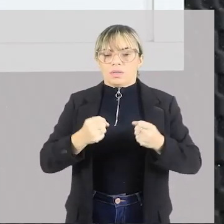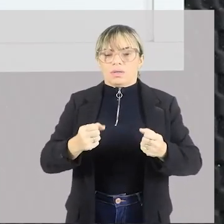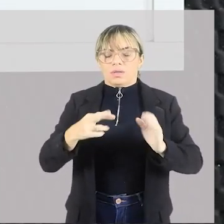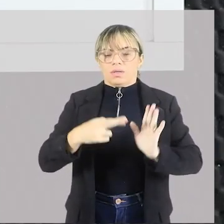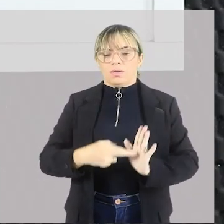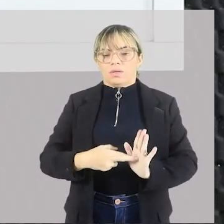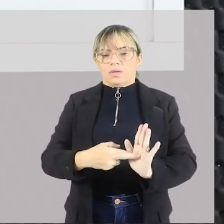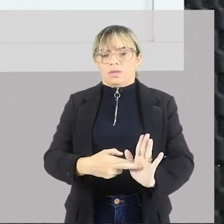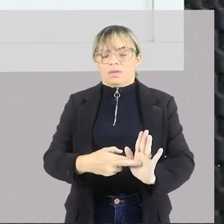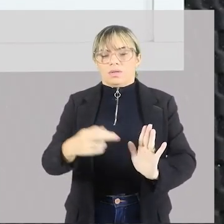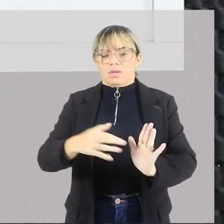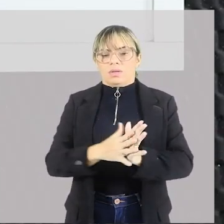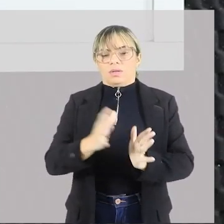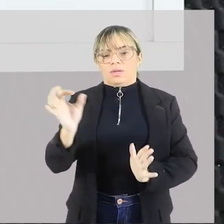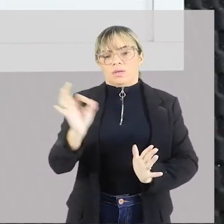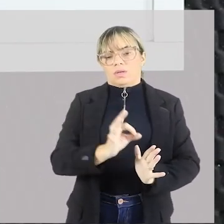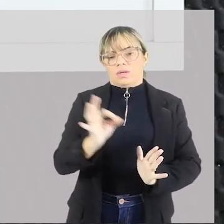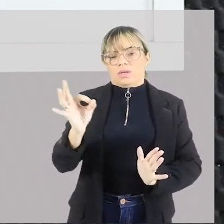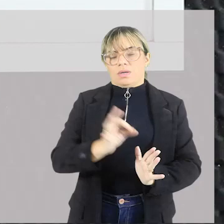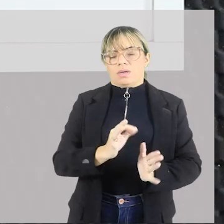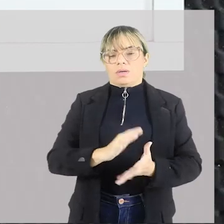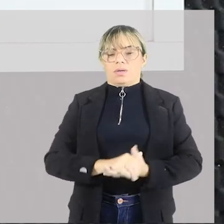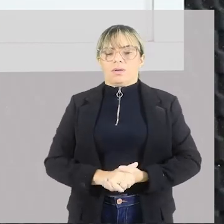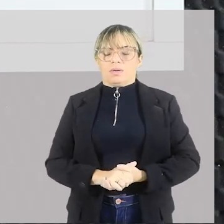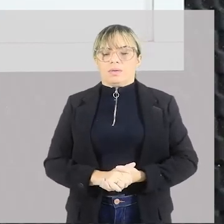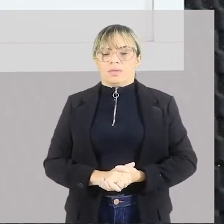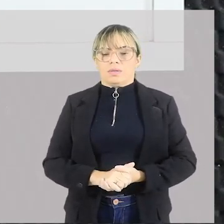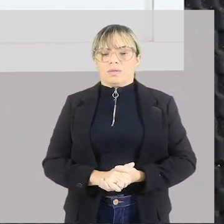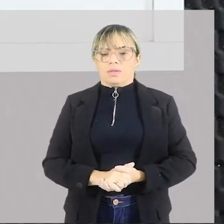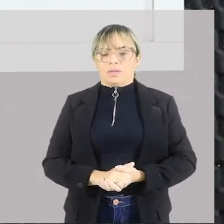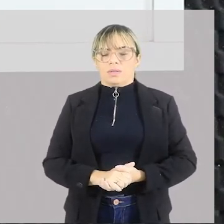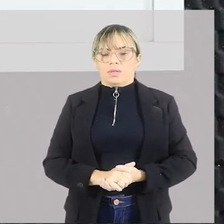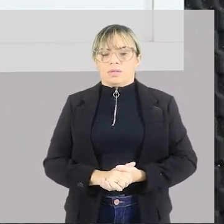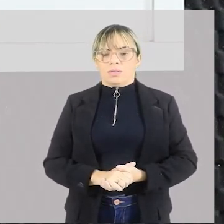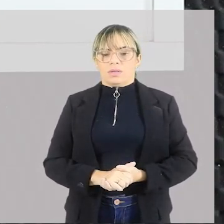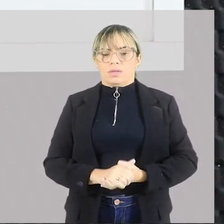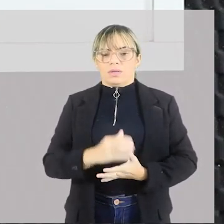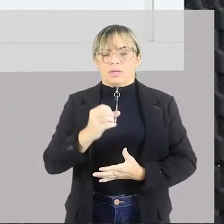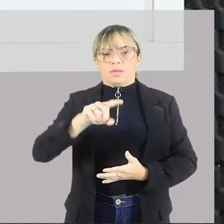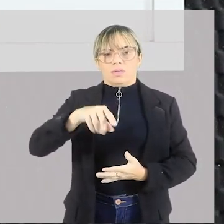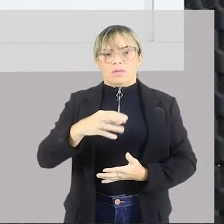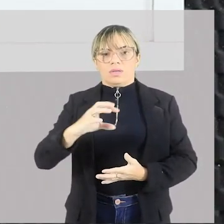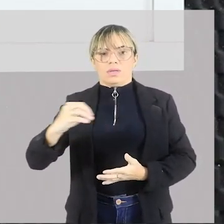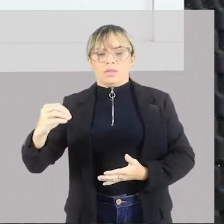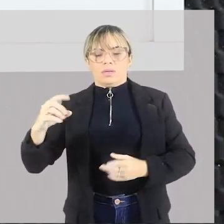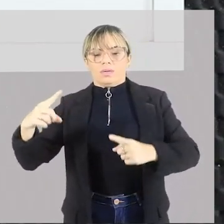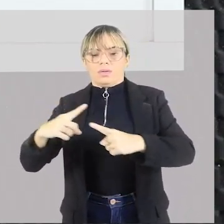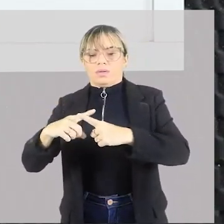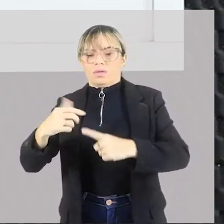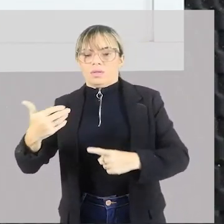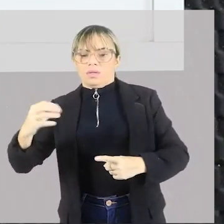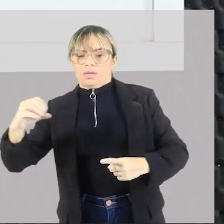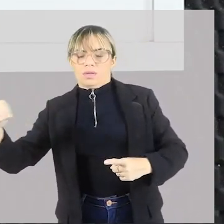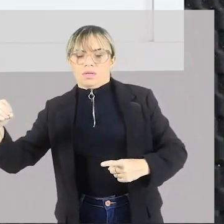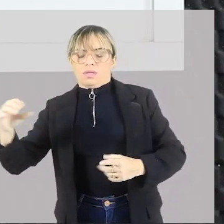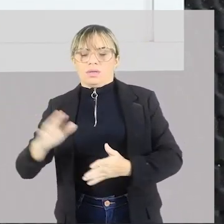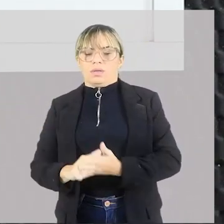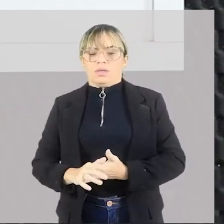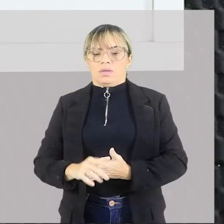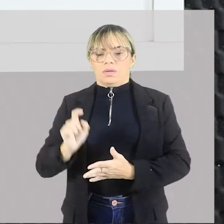representar através de porcentagem basta você multiplicar esse carinho aqui por 100 você vai ter